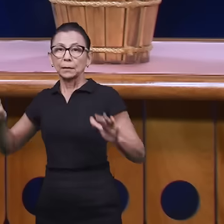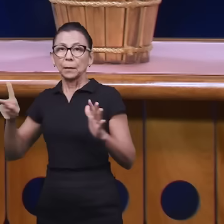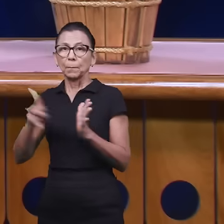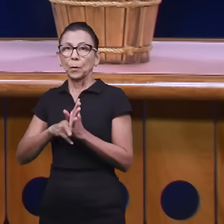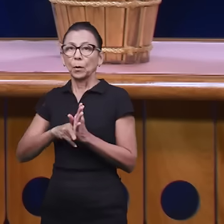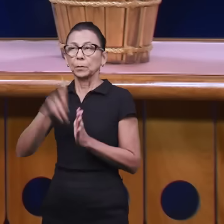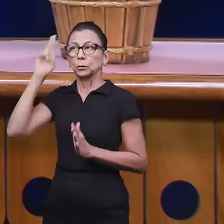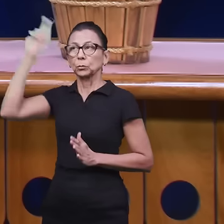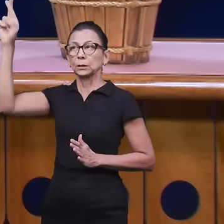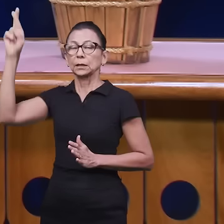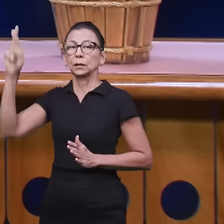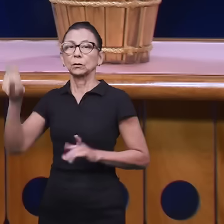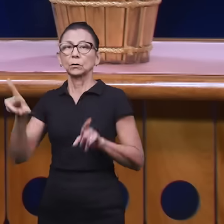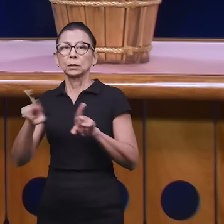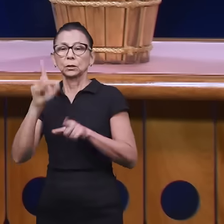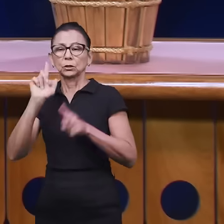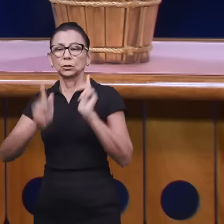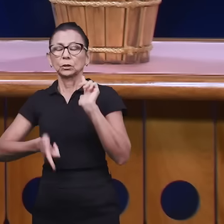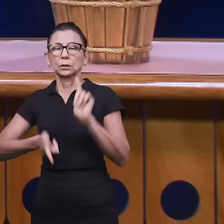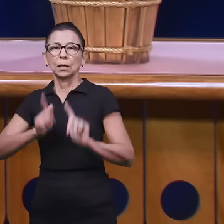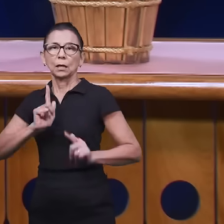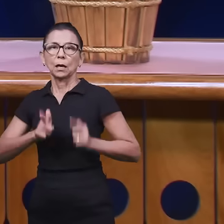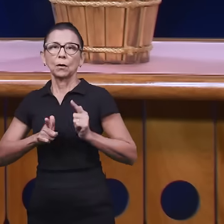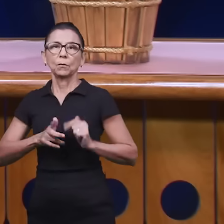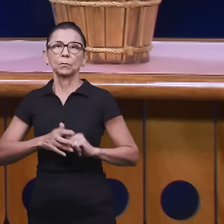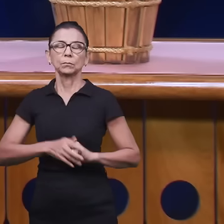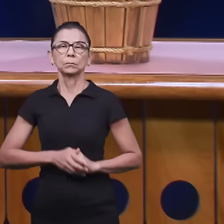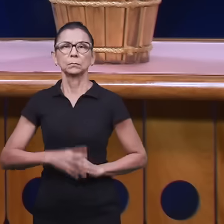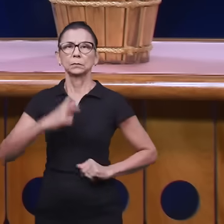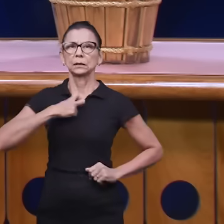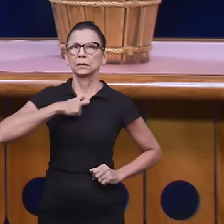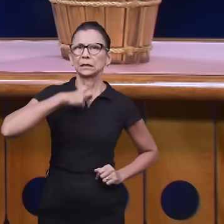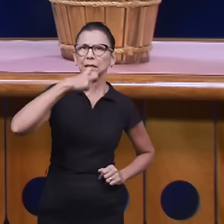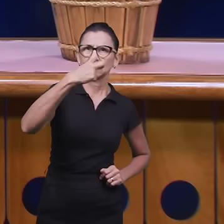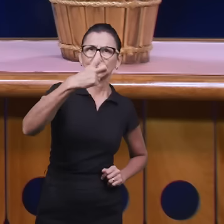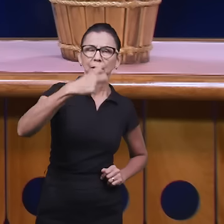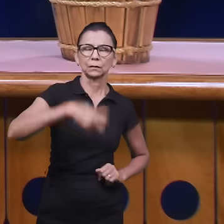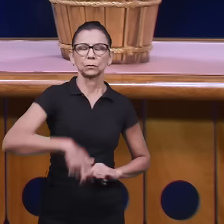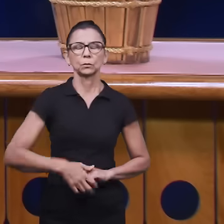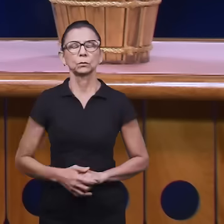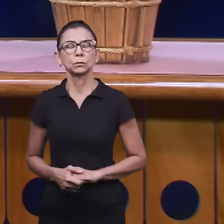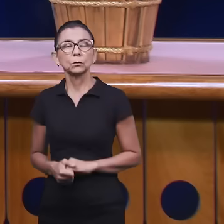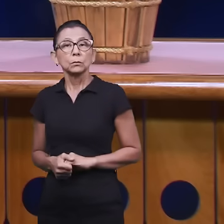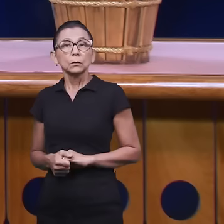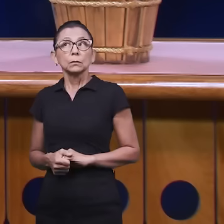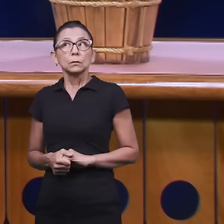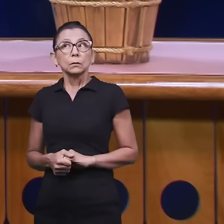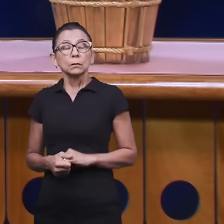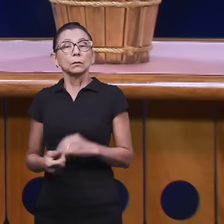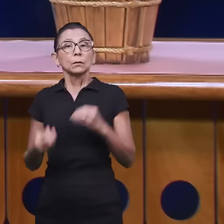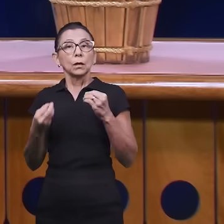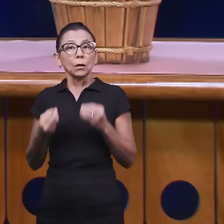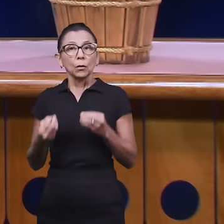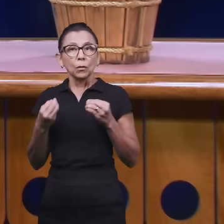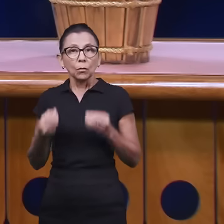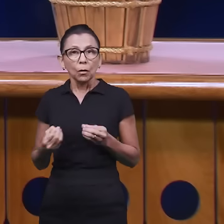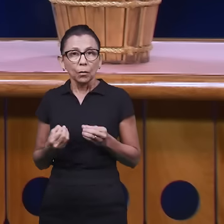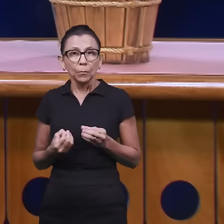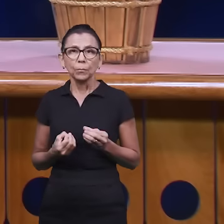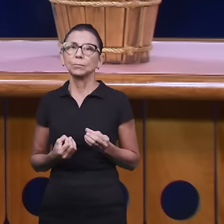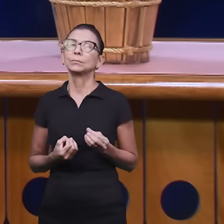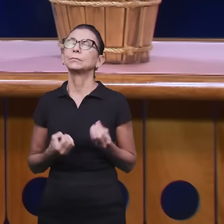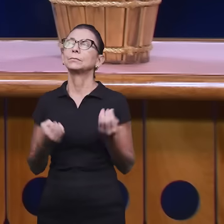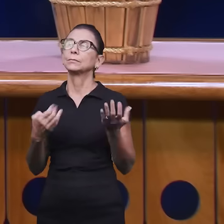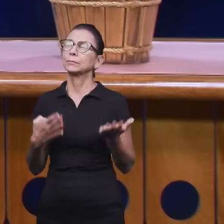Que milagre! O que é isso? A obra de Deus é assim. De que forma que ela é realizada? Tudo profeticamente.